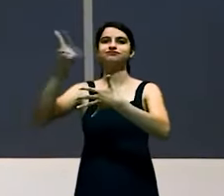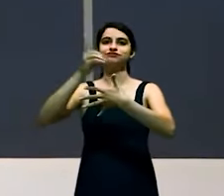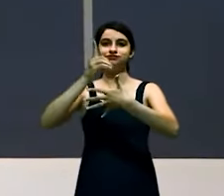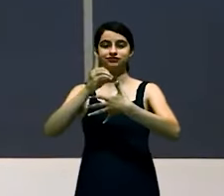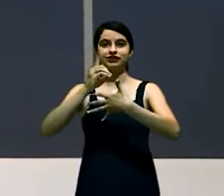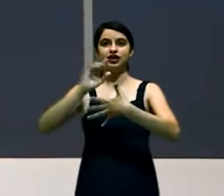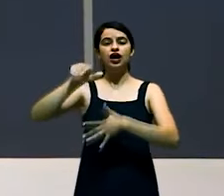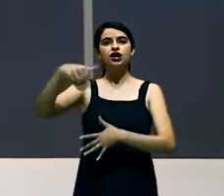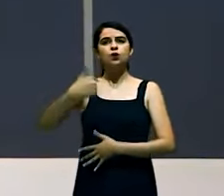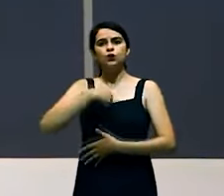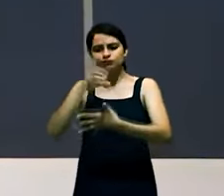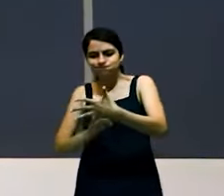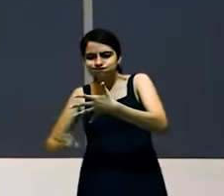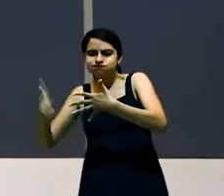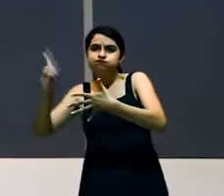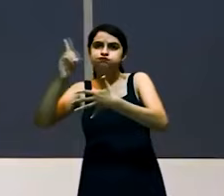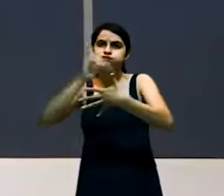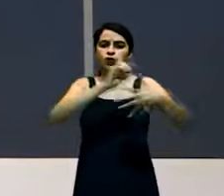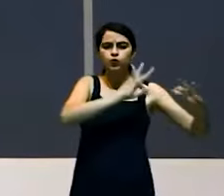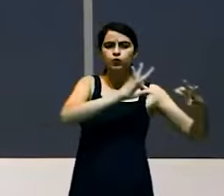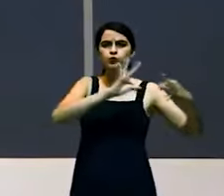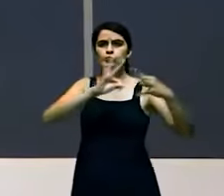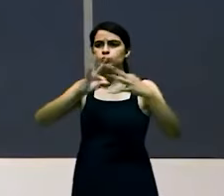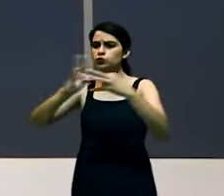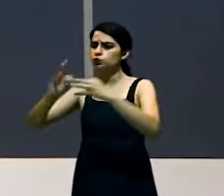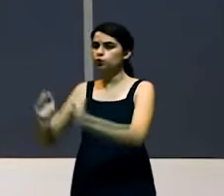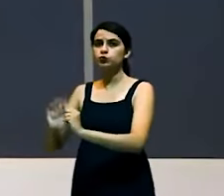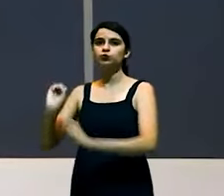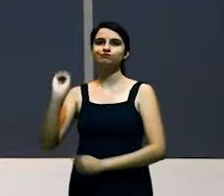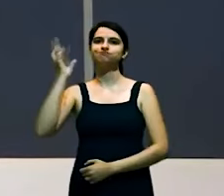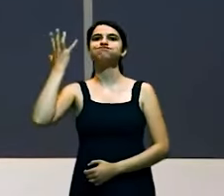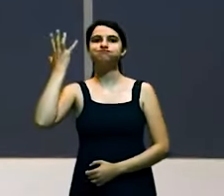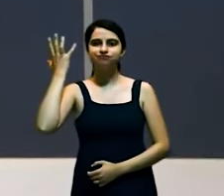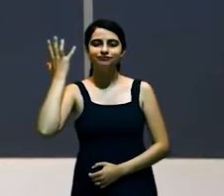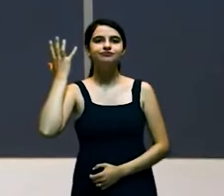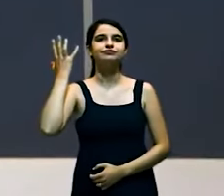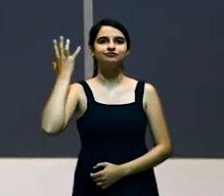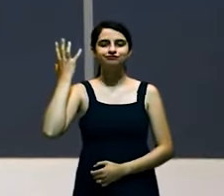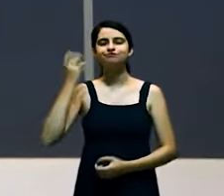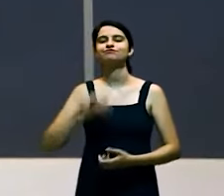E quando eu priorizo Jesus, todo o demais acontece.